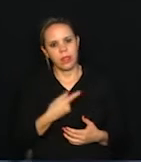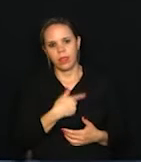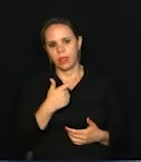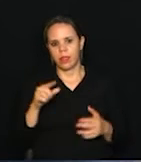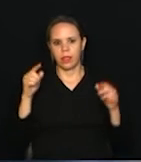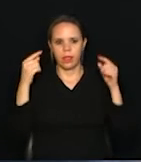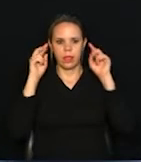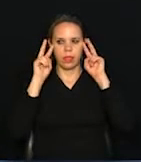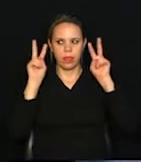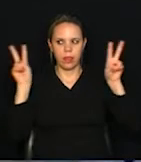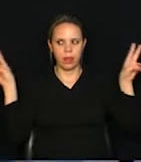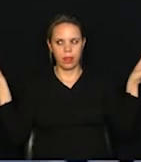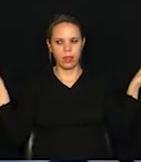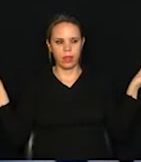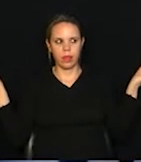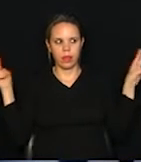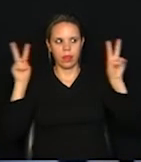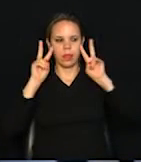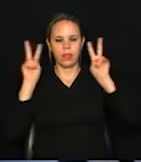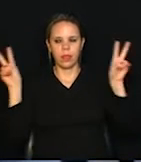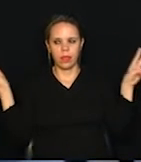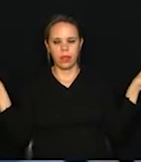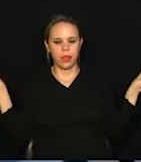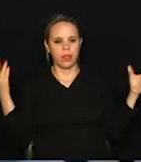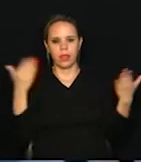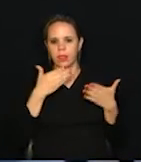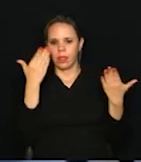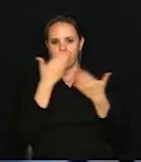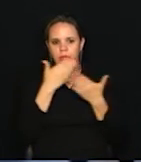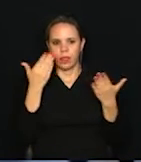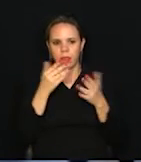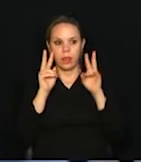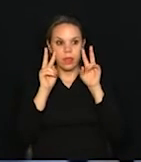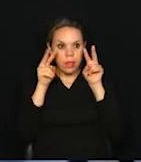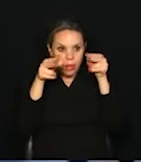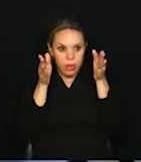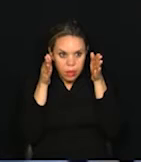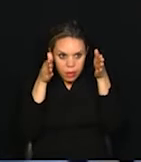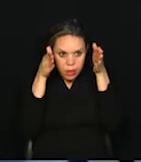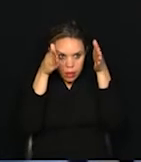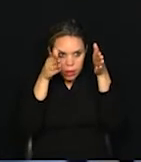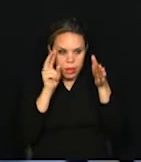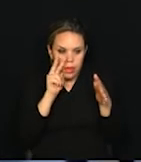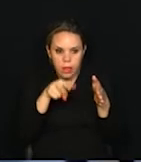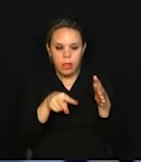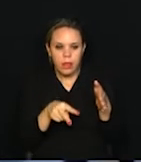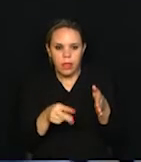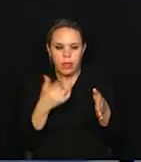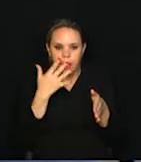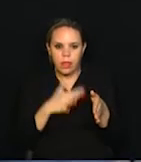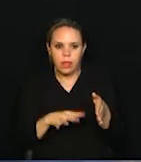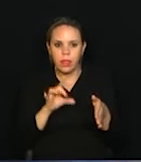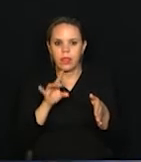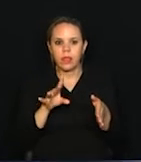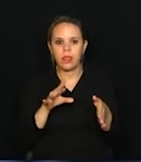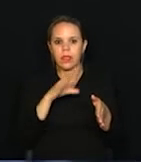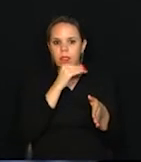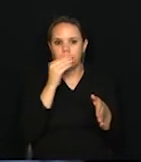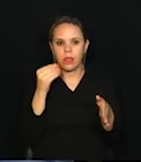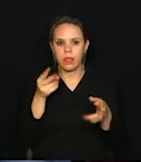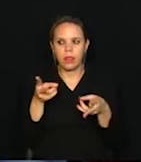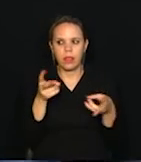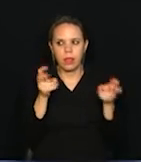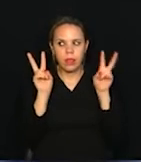temos visão periférica. A criança, ela só olha o que está na frente. É só com a adolescência que você